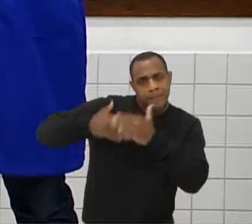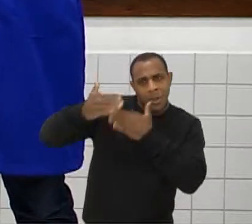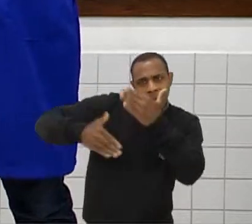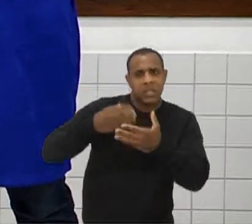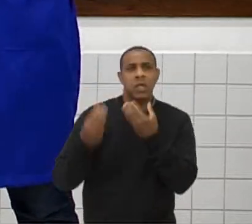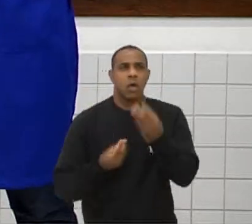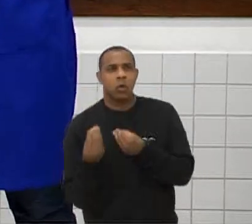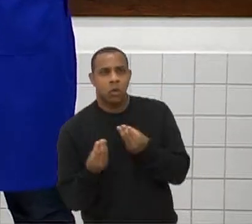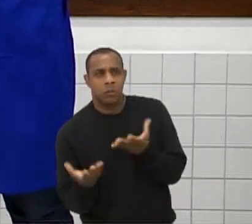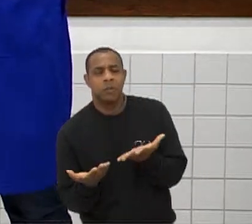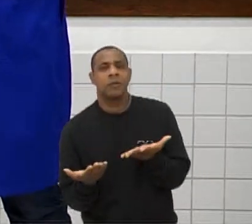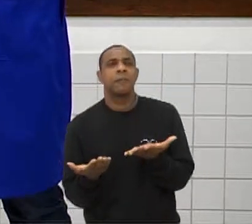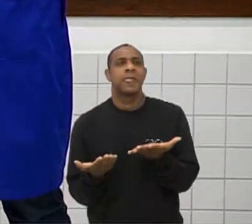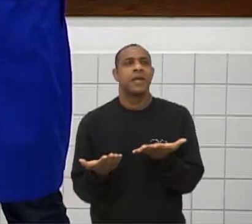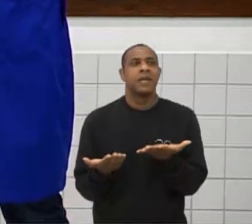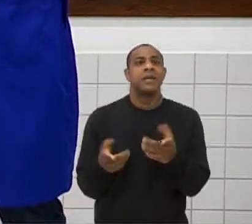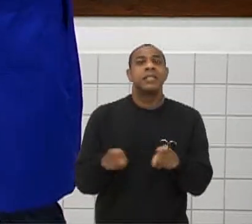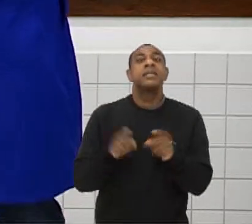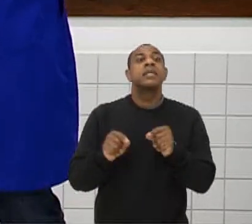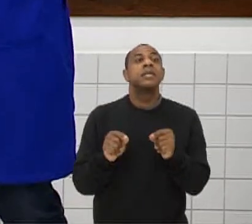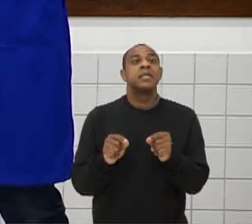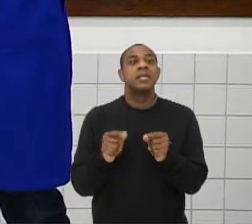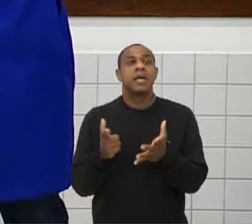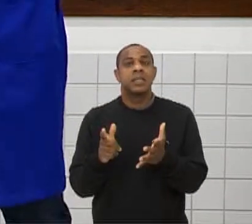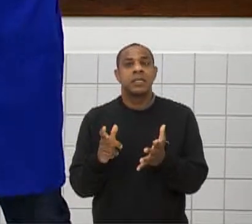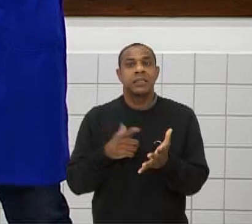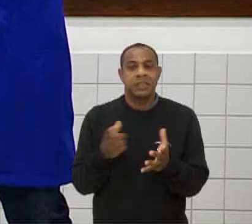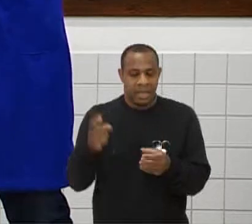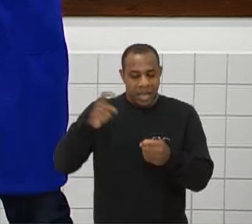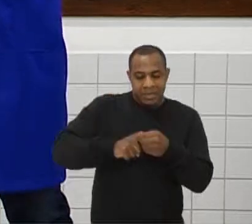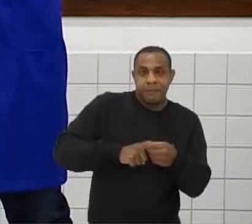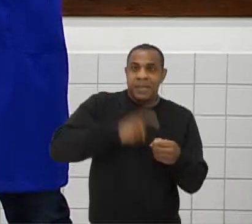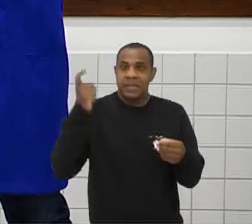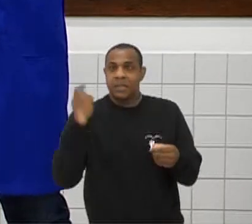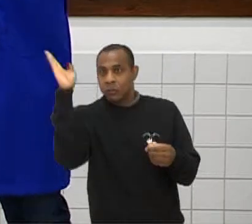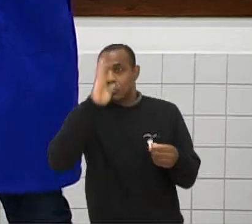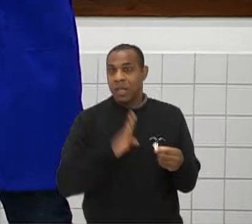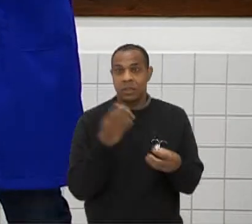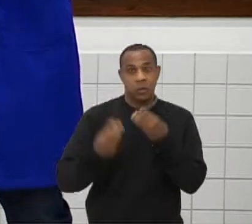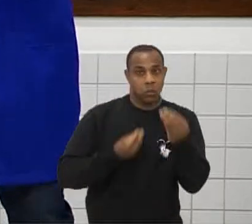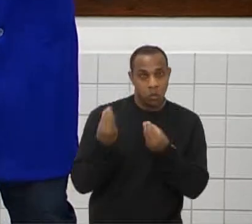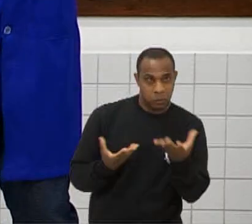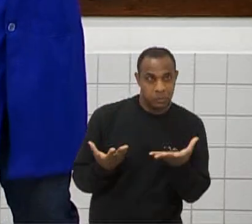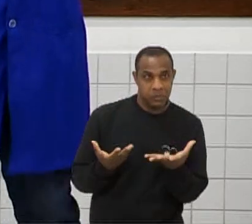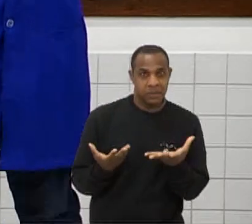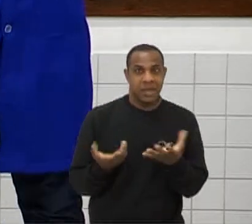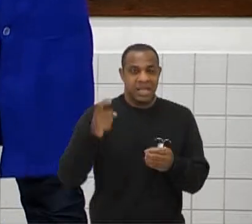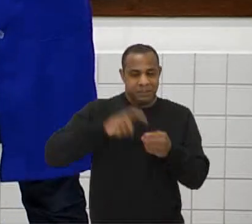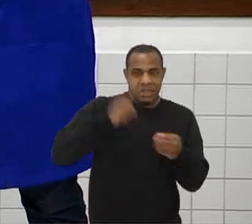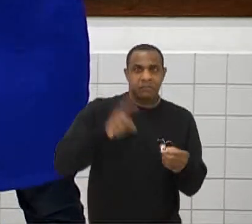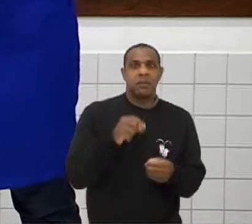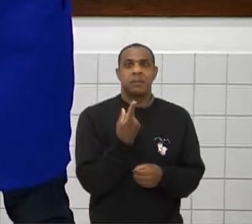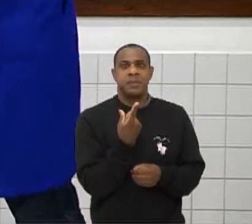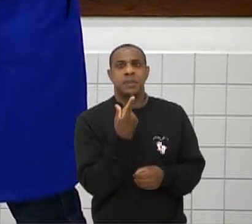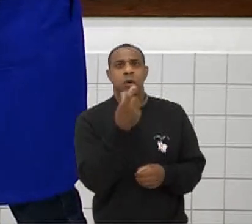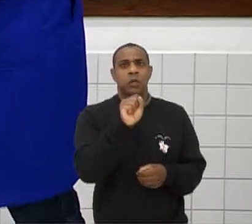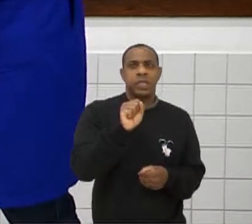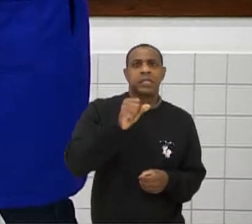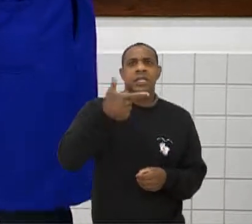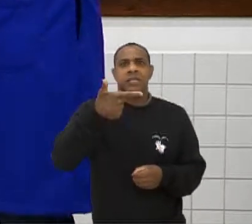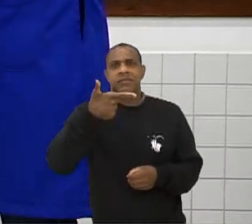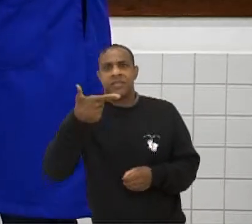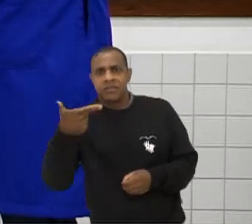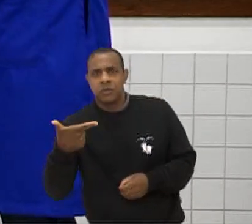ver em outras aulas com o Rodrigo, que levaram à independência do Brasil. Reparou? A independência não foi lá em 1822,